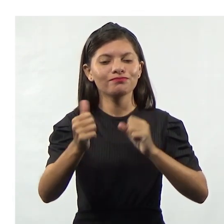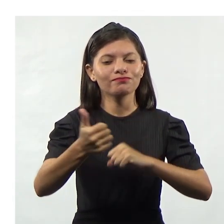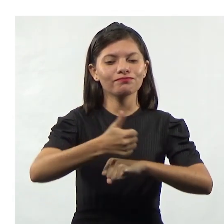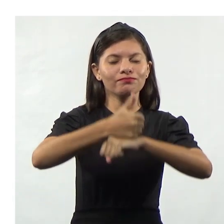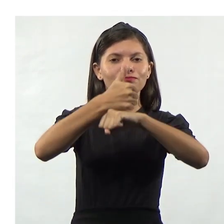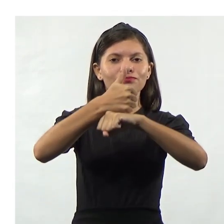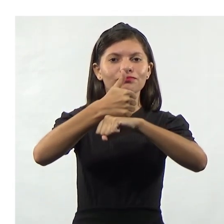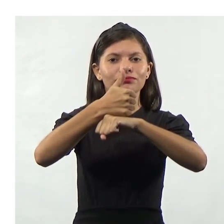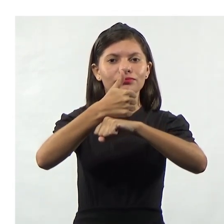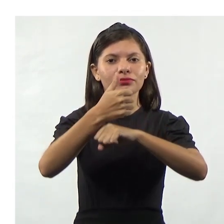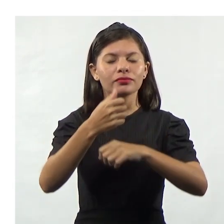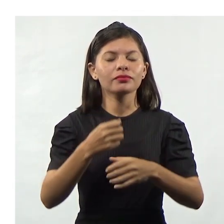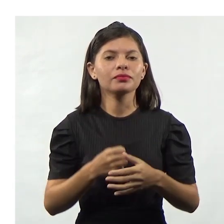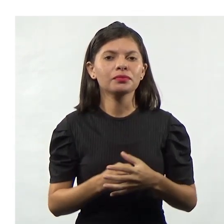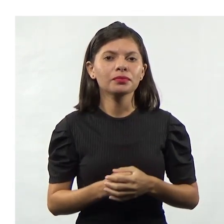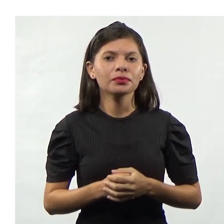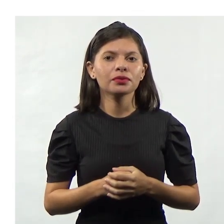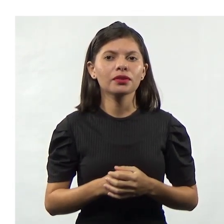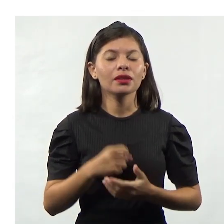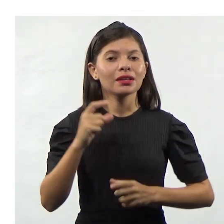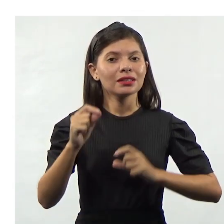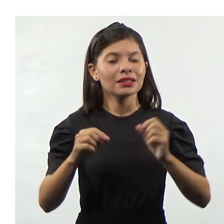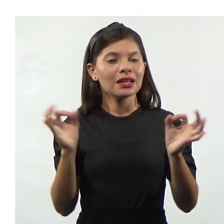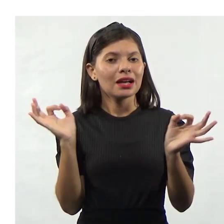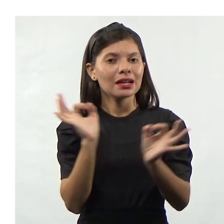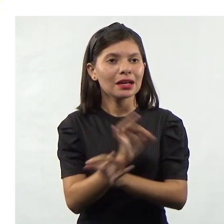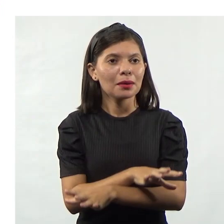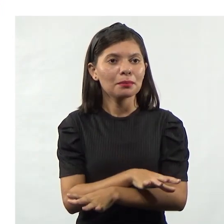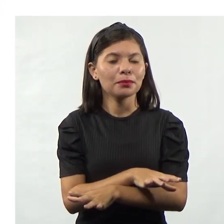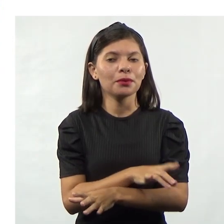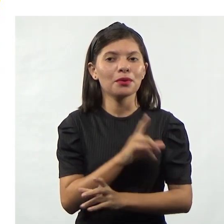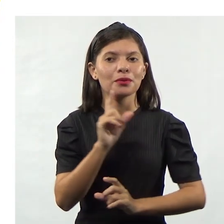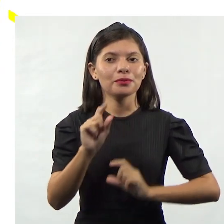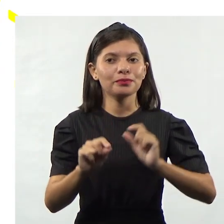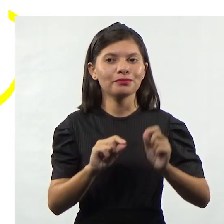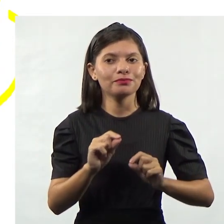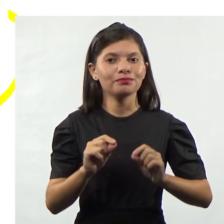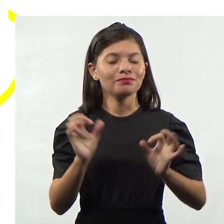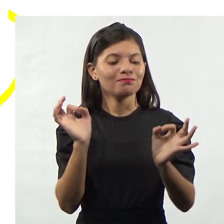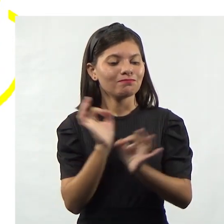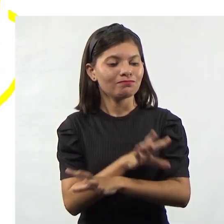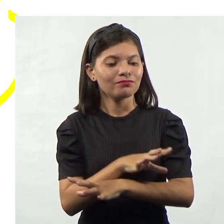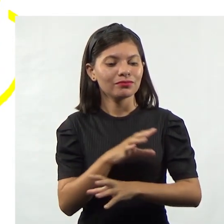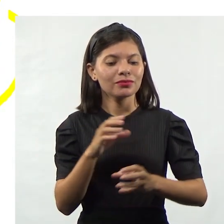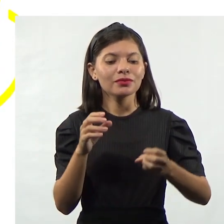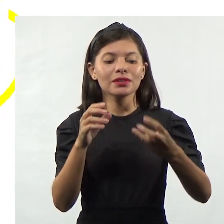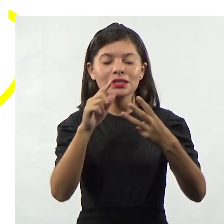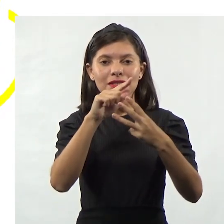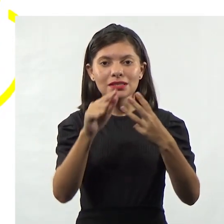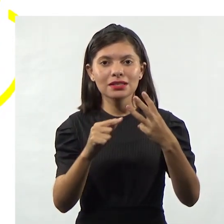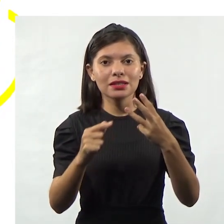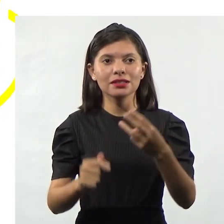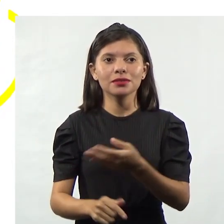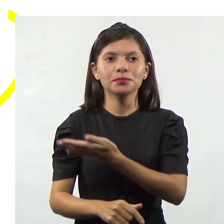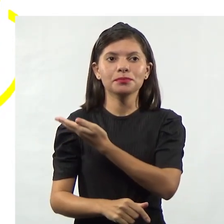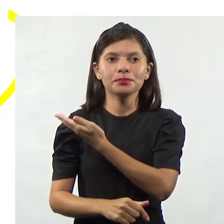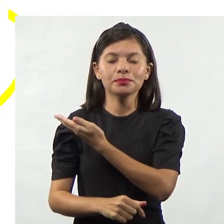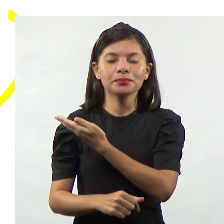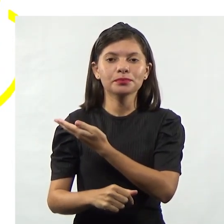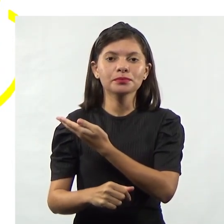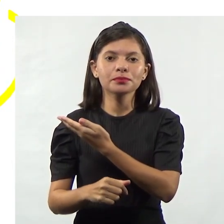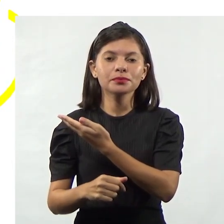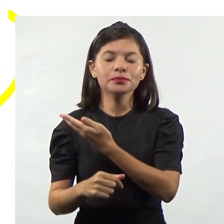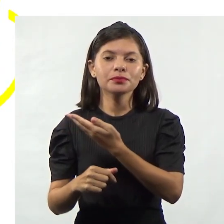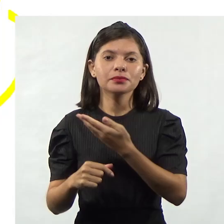de Licitações e Contratos Administrativos que acabou compilando essas outras 3. E o